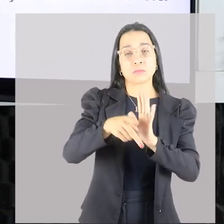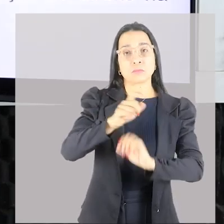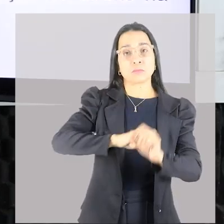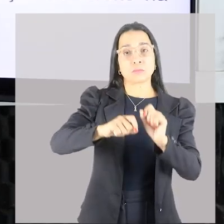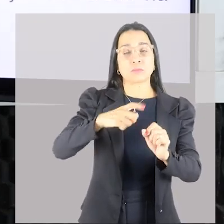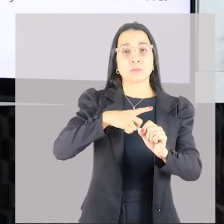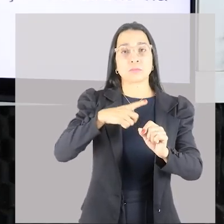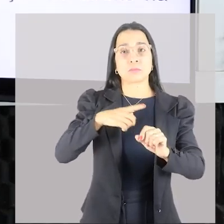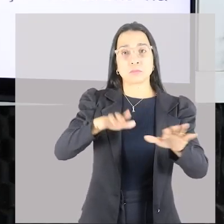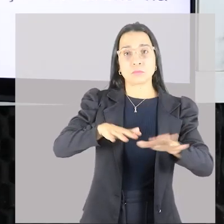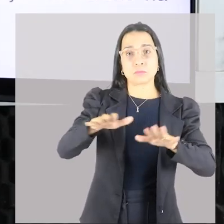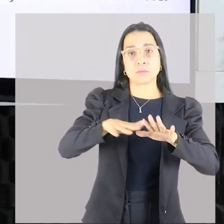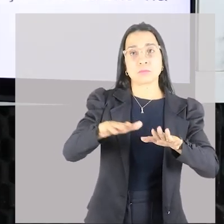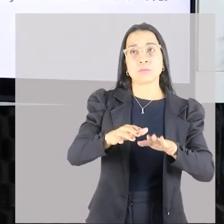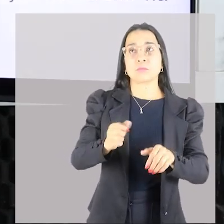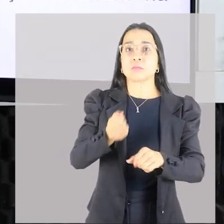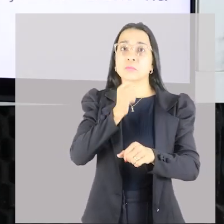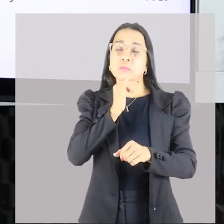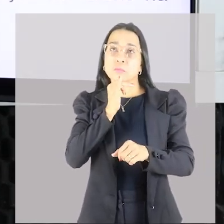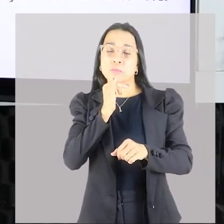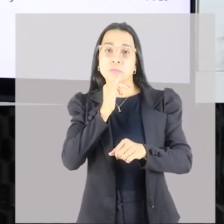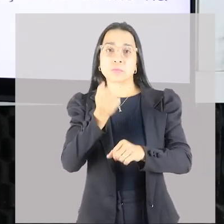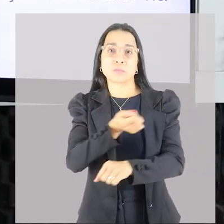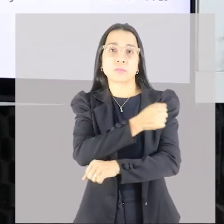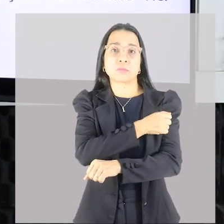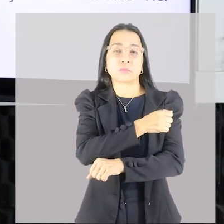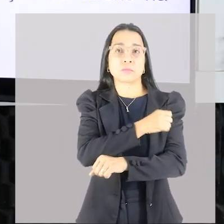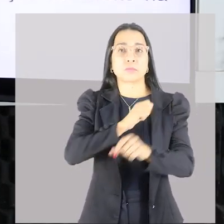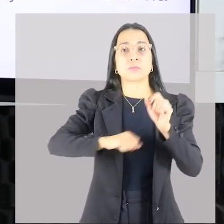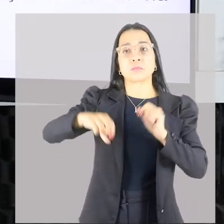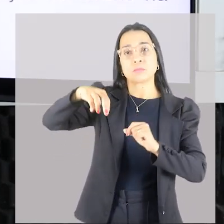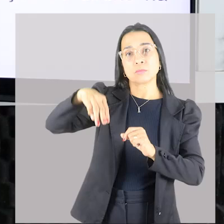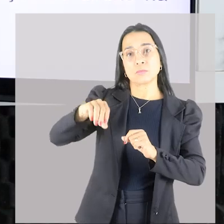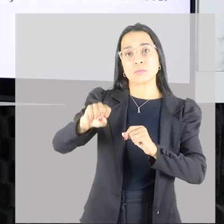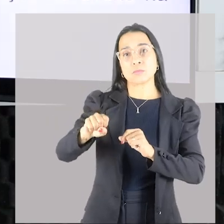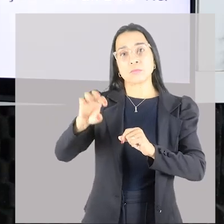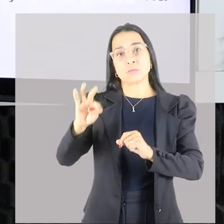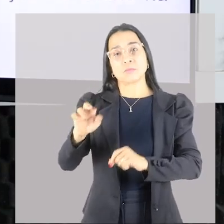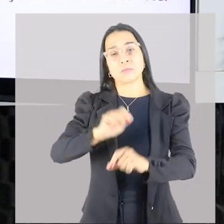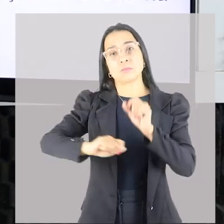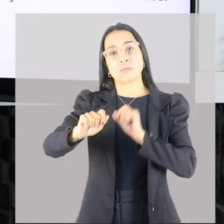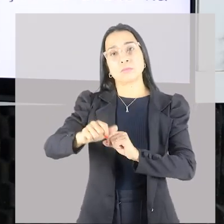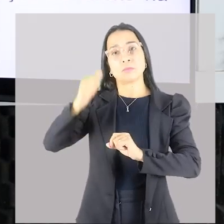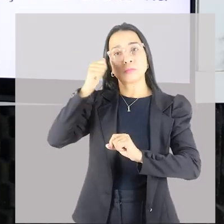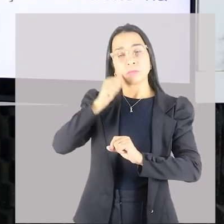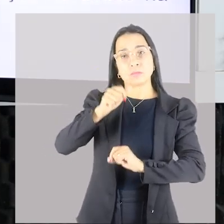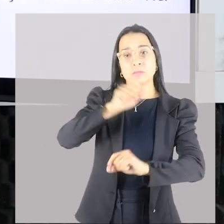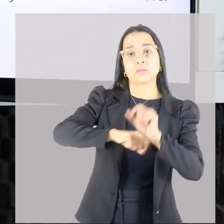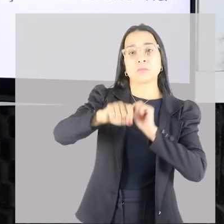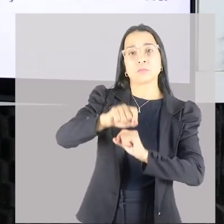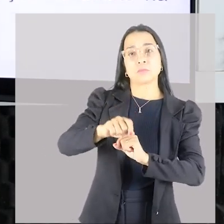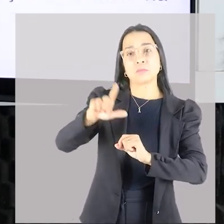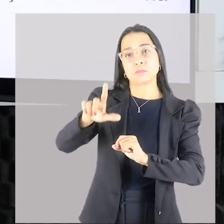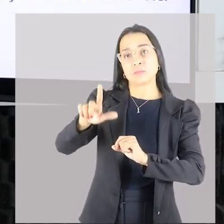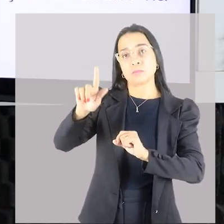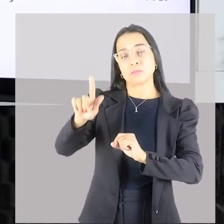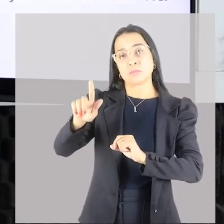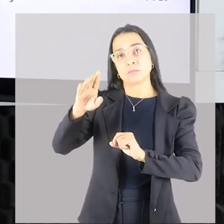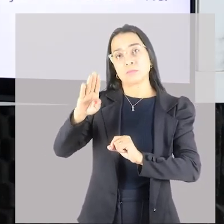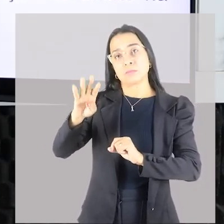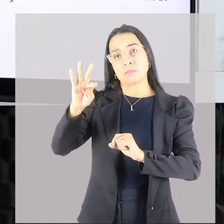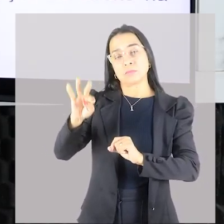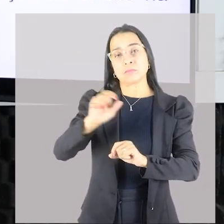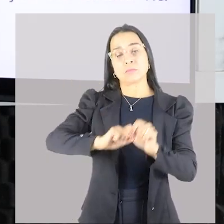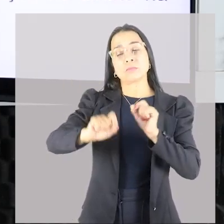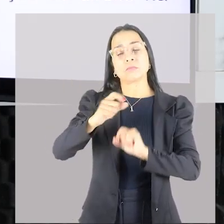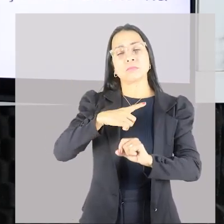Existe o movimento estudantil, o movimento sem terra, o movimento feminista, o movimento LGBT. Então, existem vários